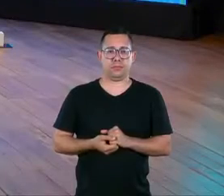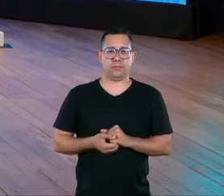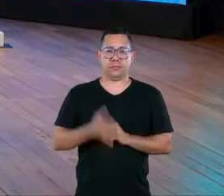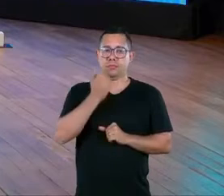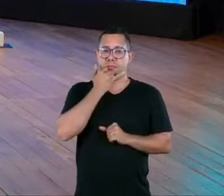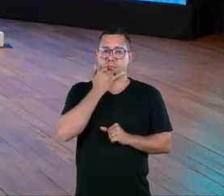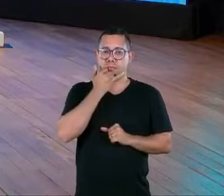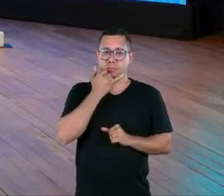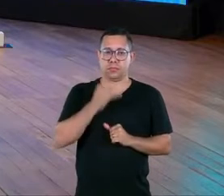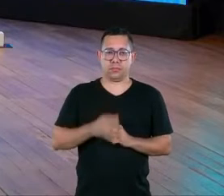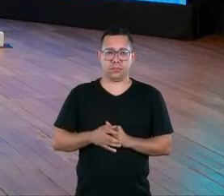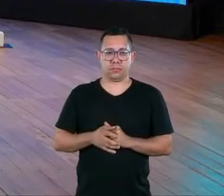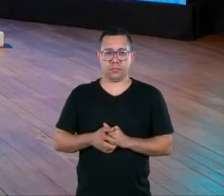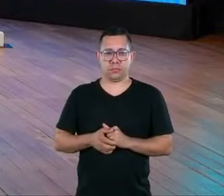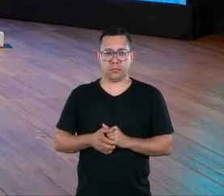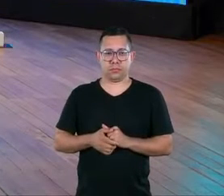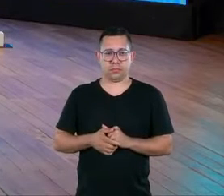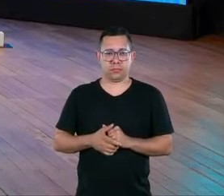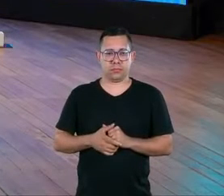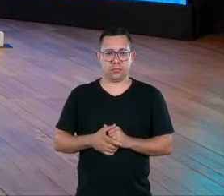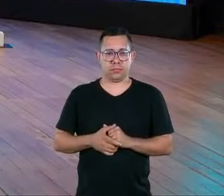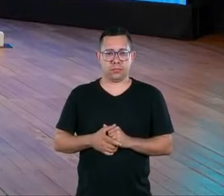Desculpa.